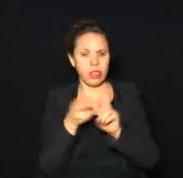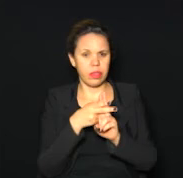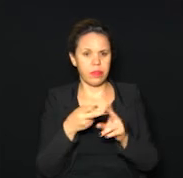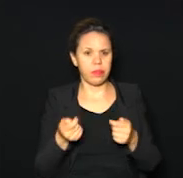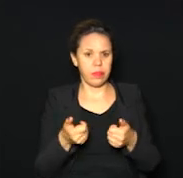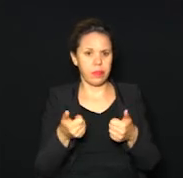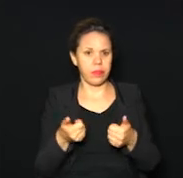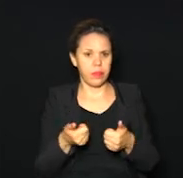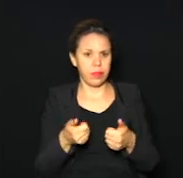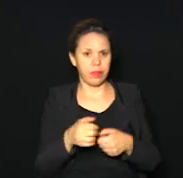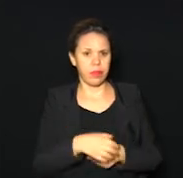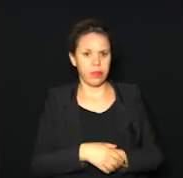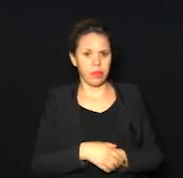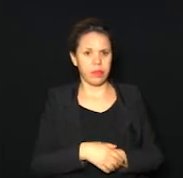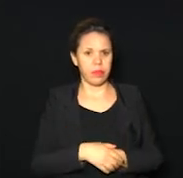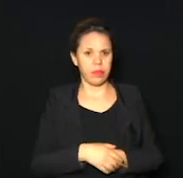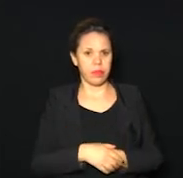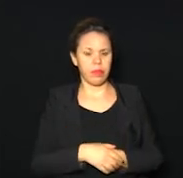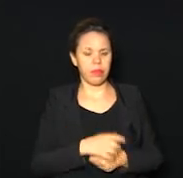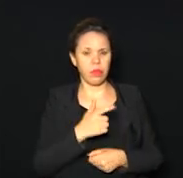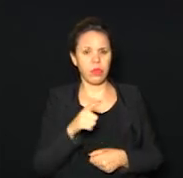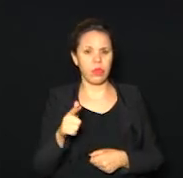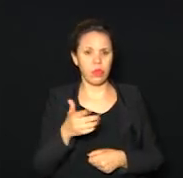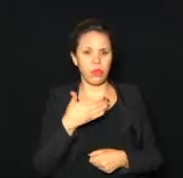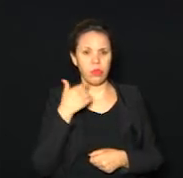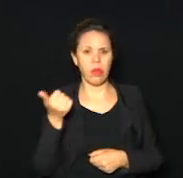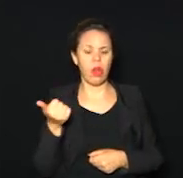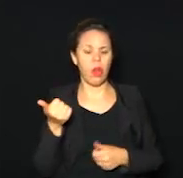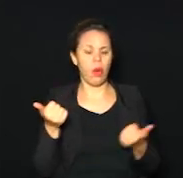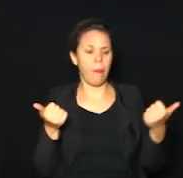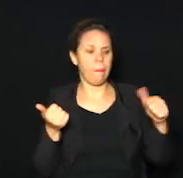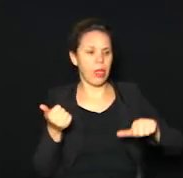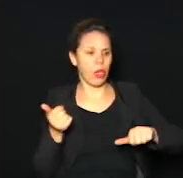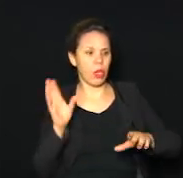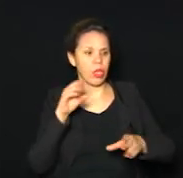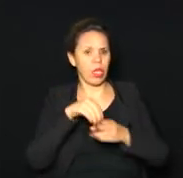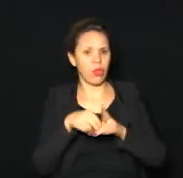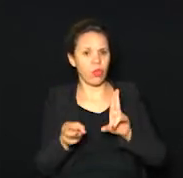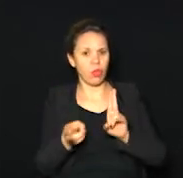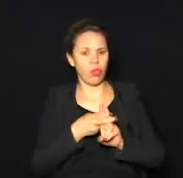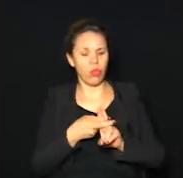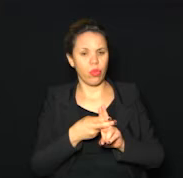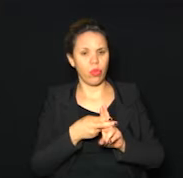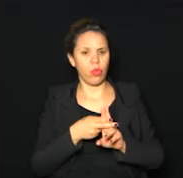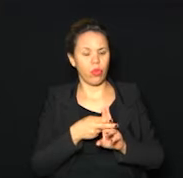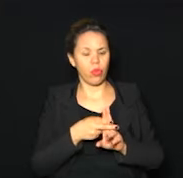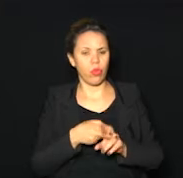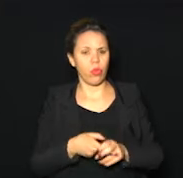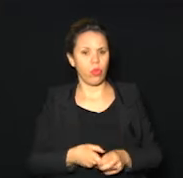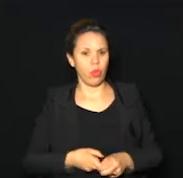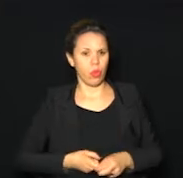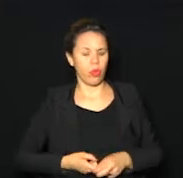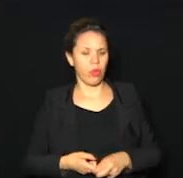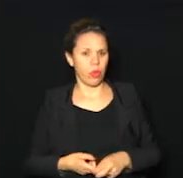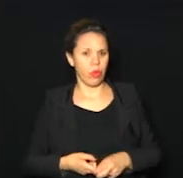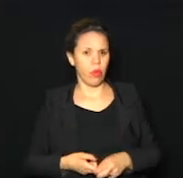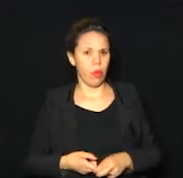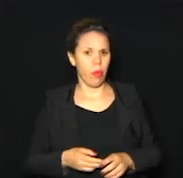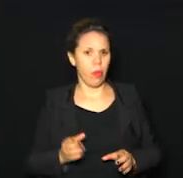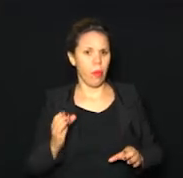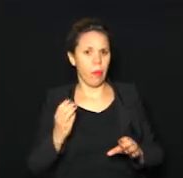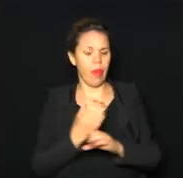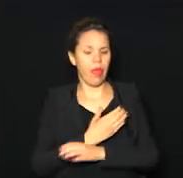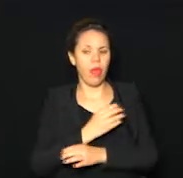coloca em pé de igualdade. Não existe o melhor ou o pior dentro do SUS, o plano de saúde mais completo,